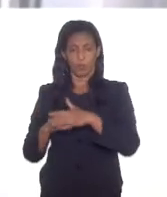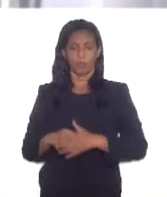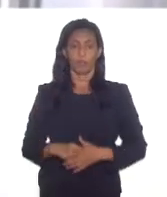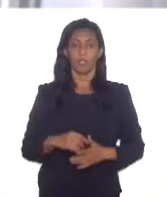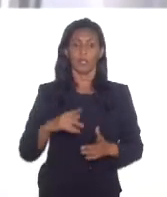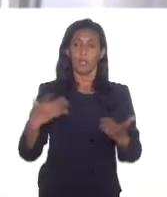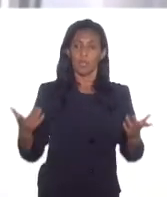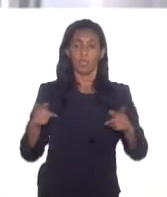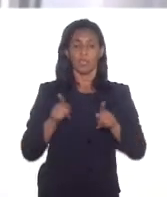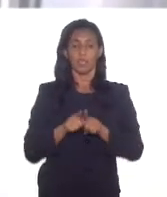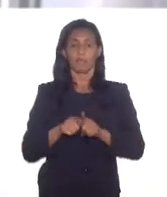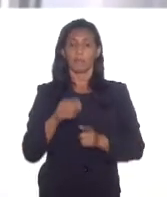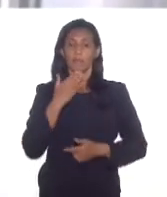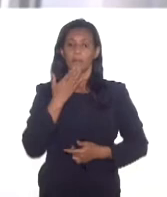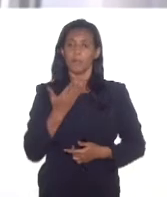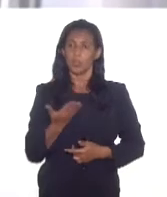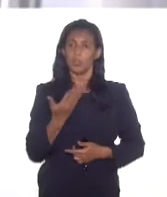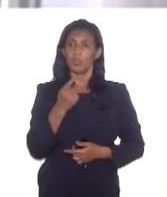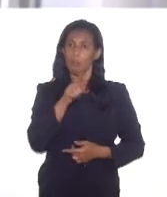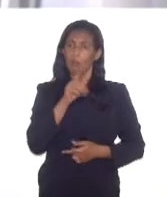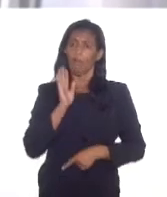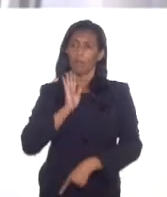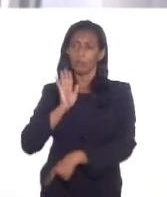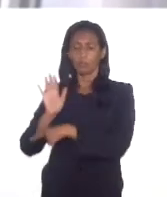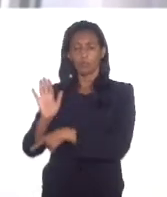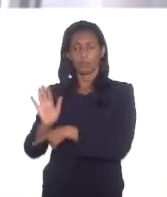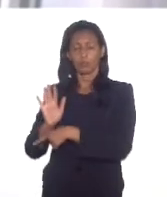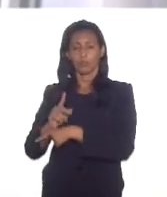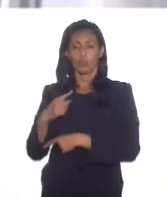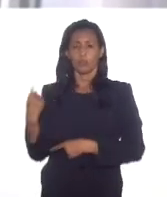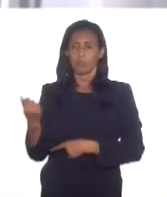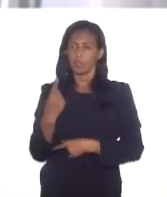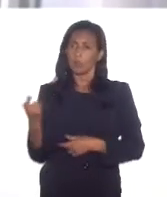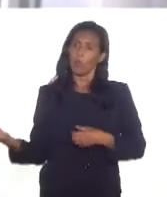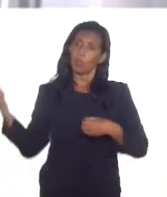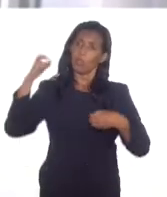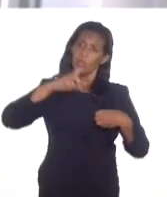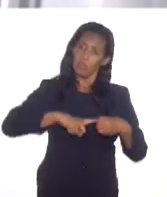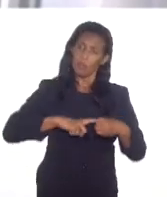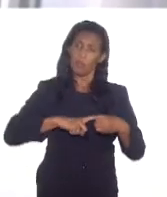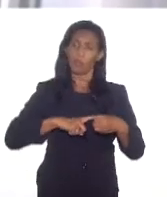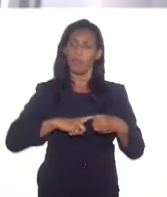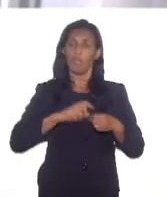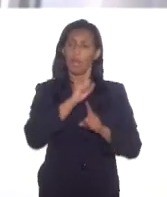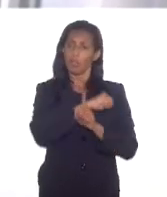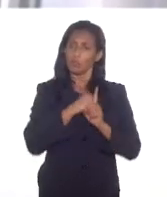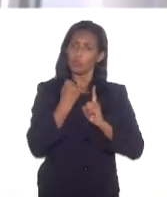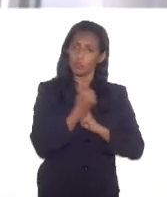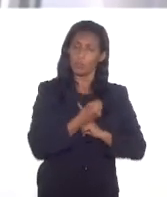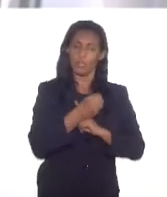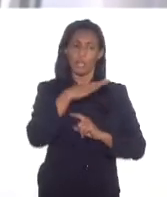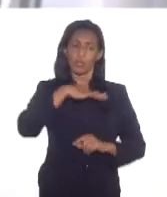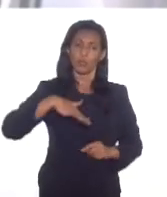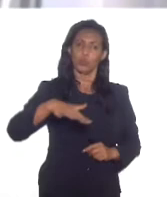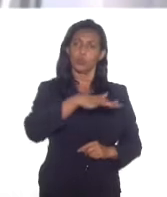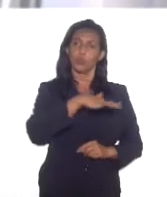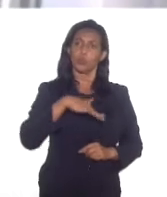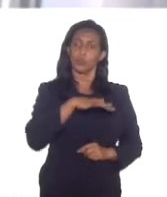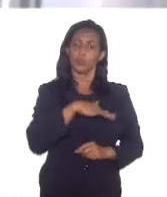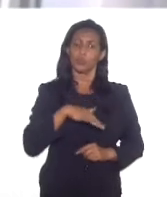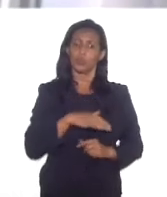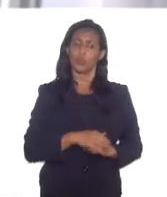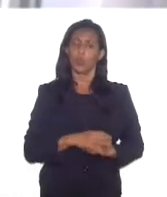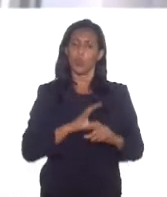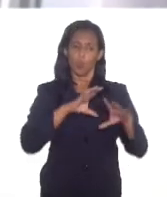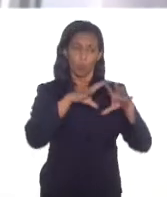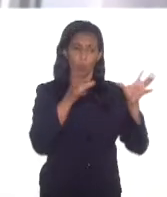é, como disse Vossa Excelência, contribuir para que a gente possa devolver à sociedade carioca, fluminense e brasileira um equipamento